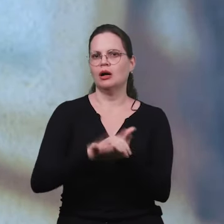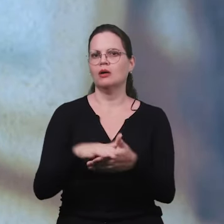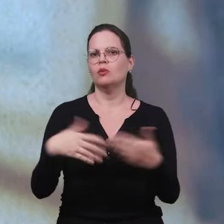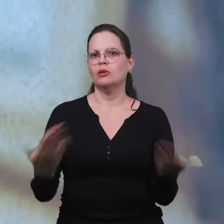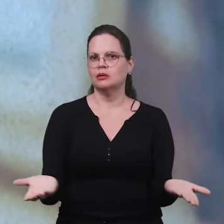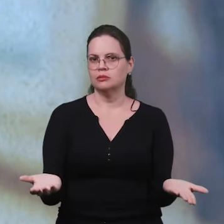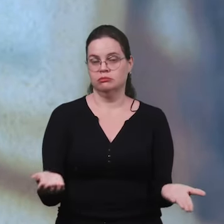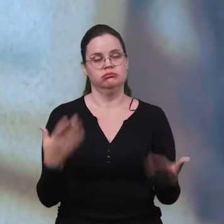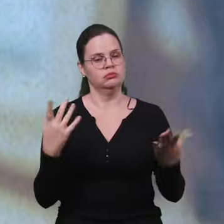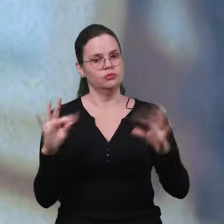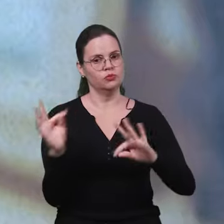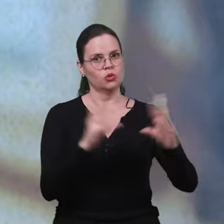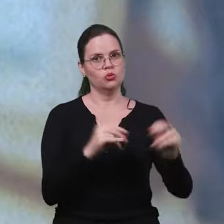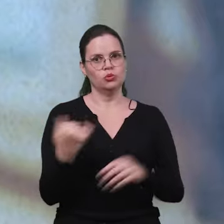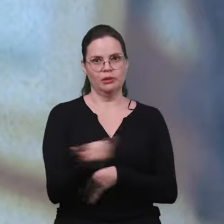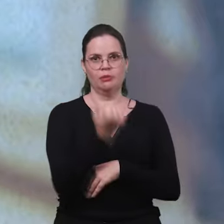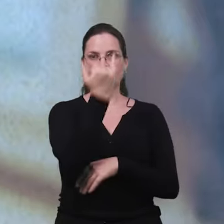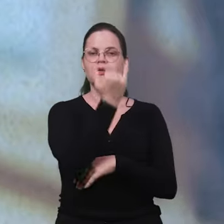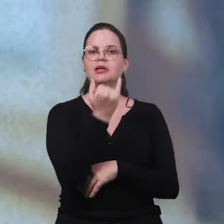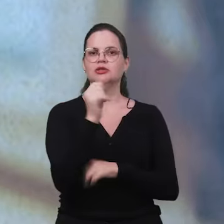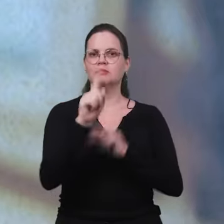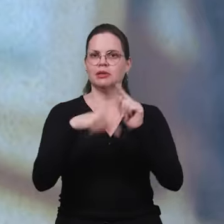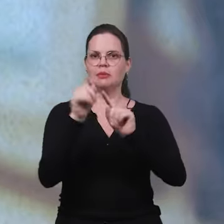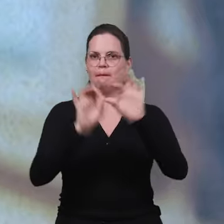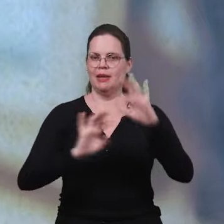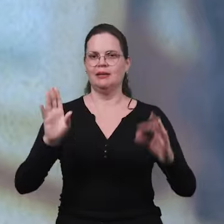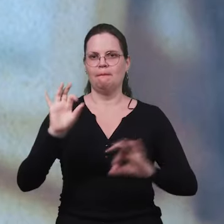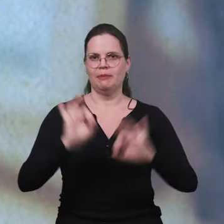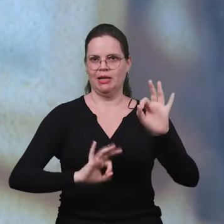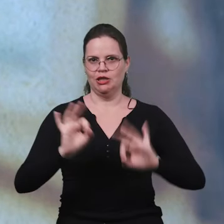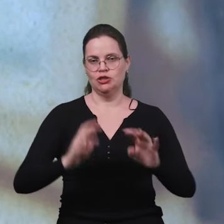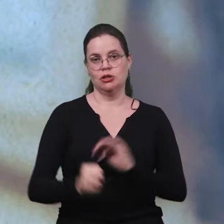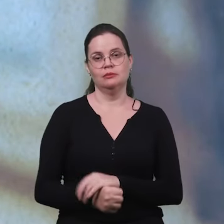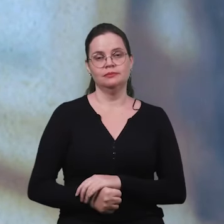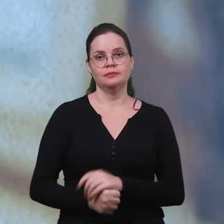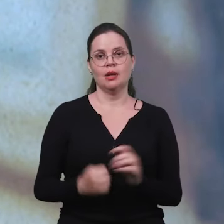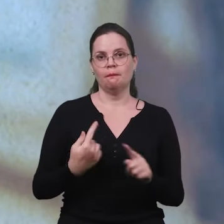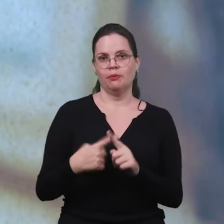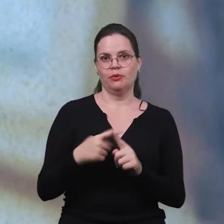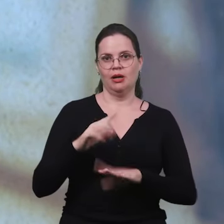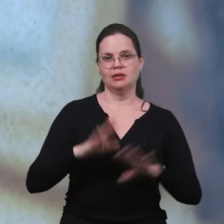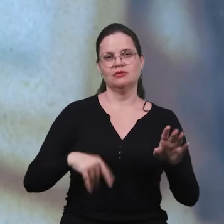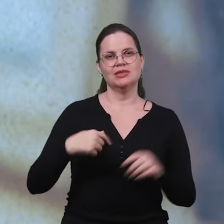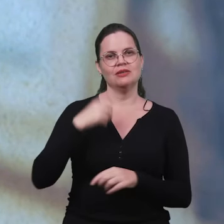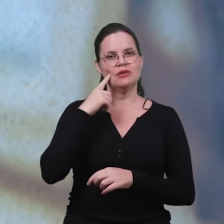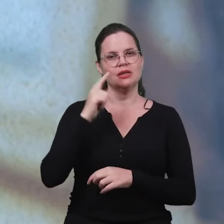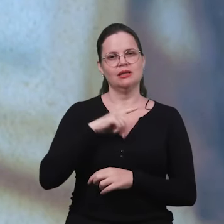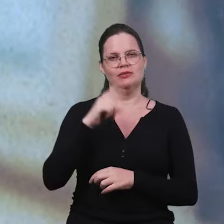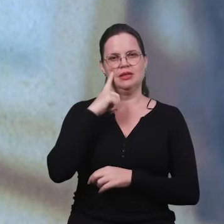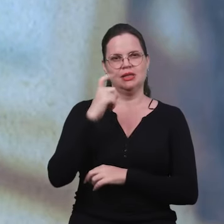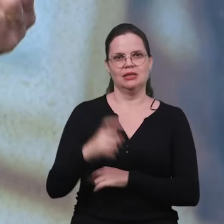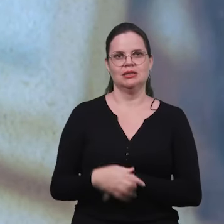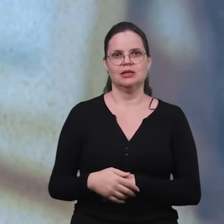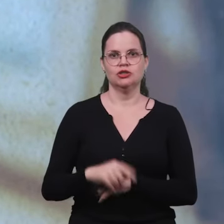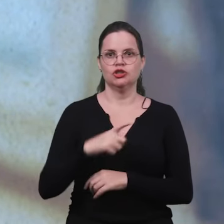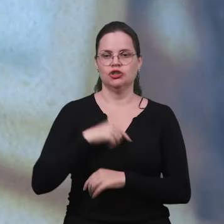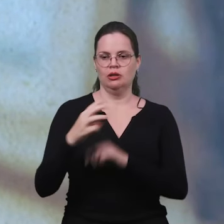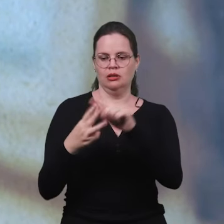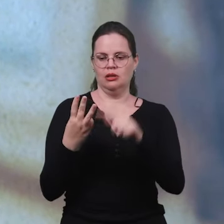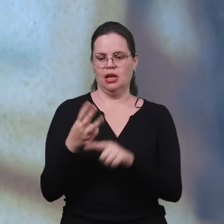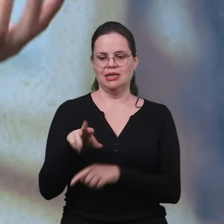tudo isso importa para um planejamento. Eu já recebi pessoas, por exemplo, pronta ali foi até interessante porque eram